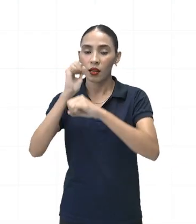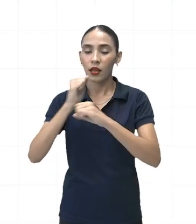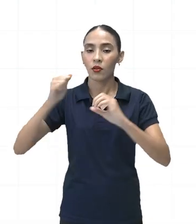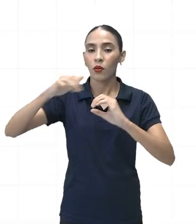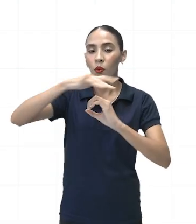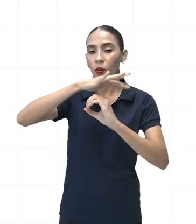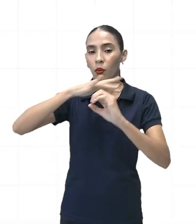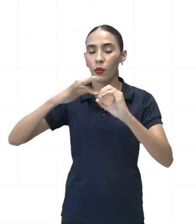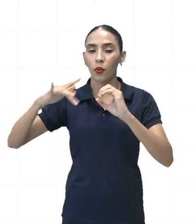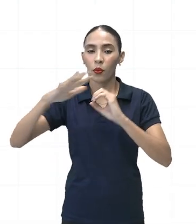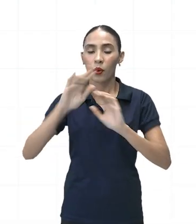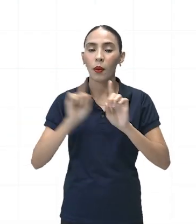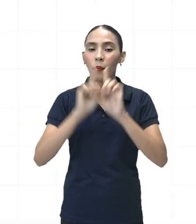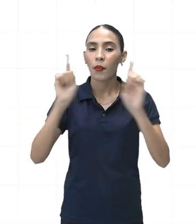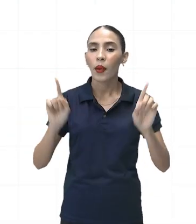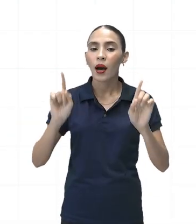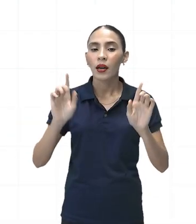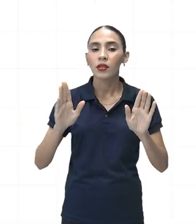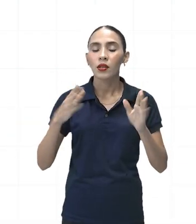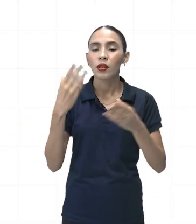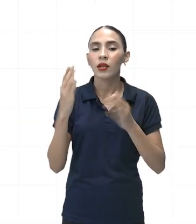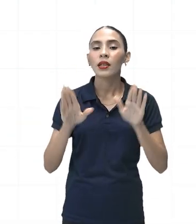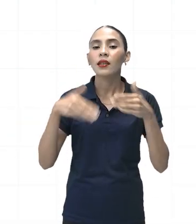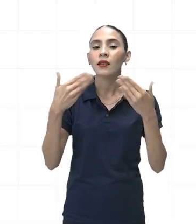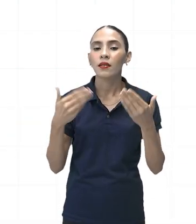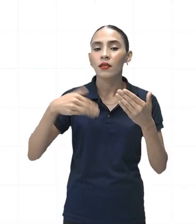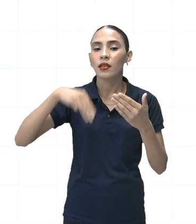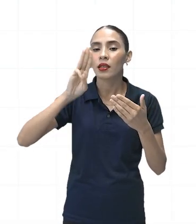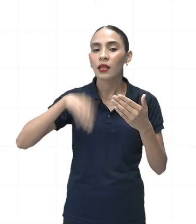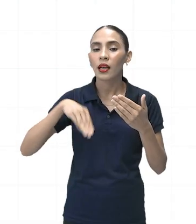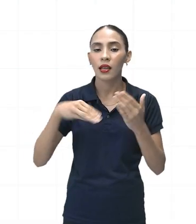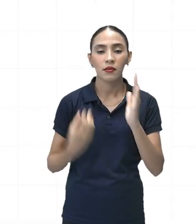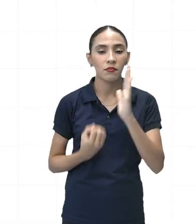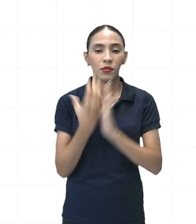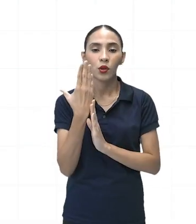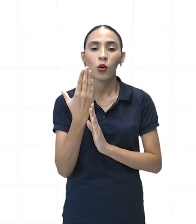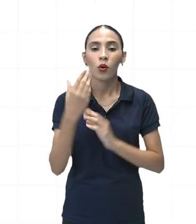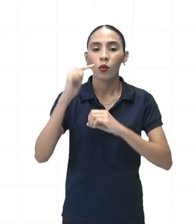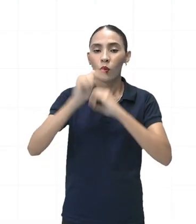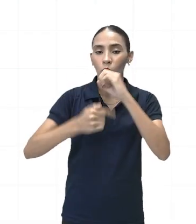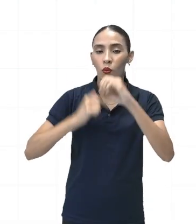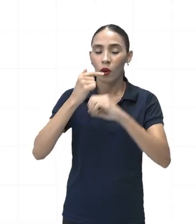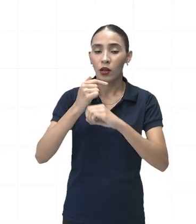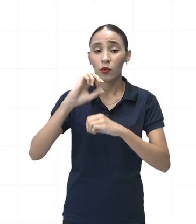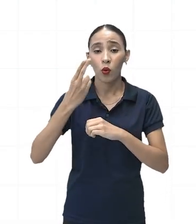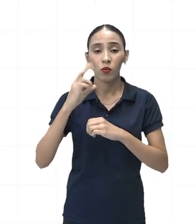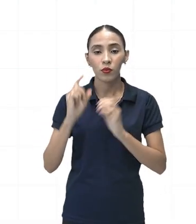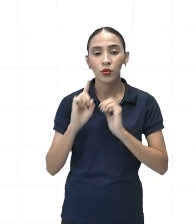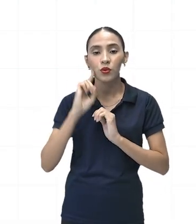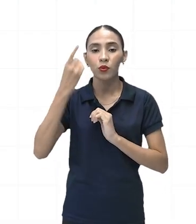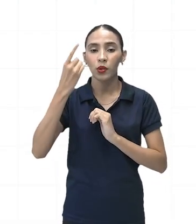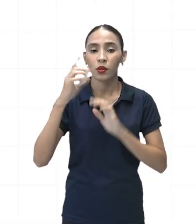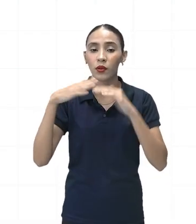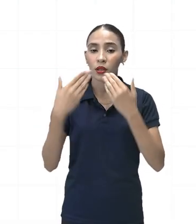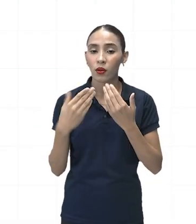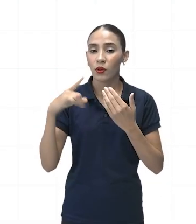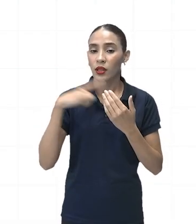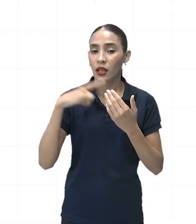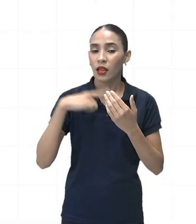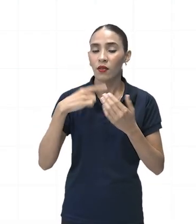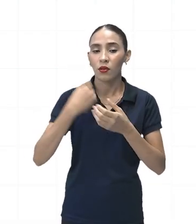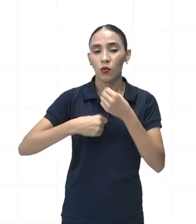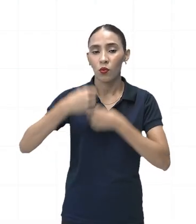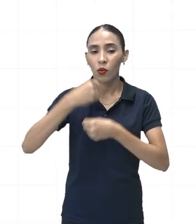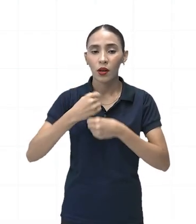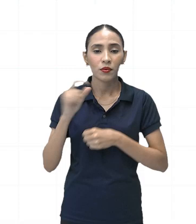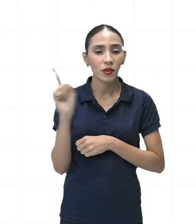ao redor do núcleo. Mas quem será que descobriu o átomo, essa partícula que compõe toda a matéria? Pois, afinal, houve uma época em que